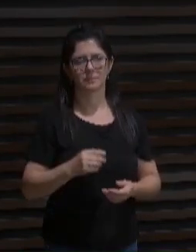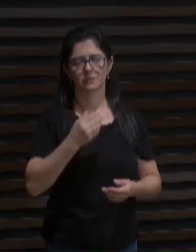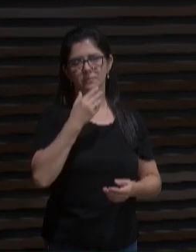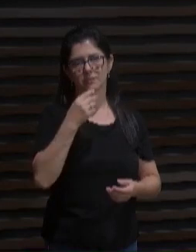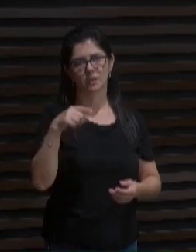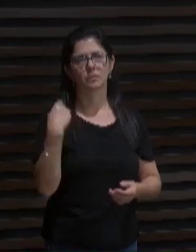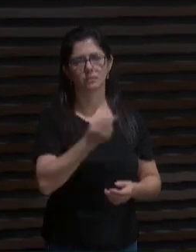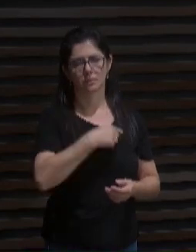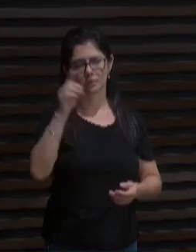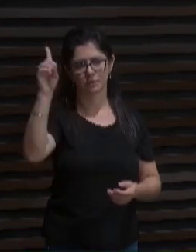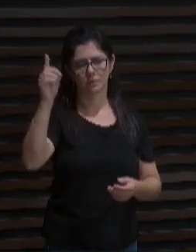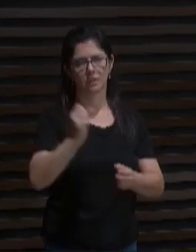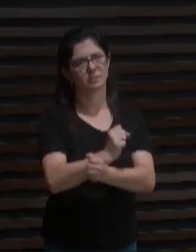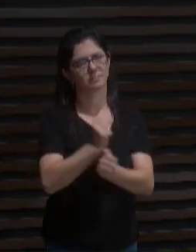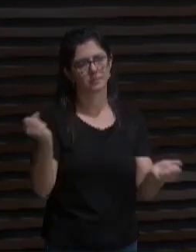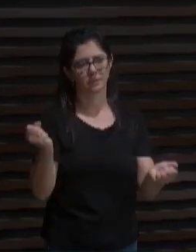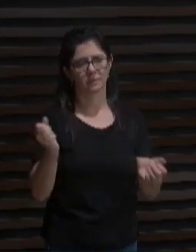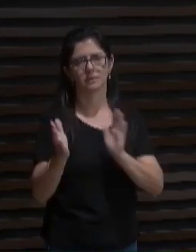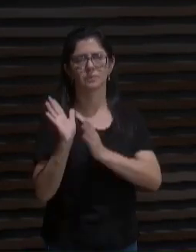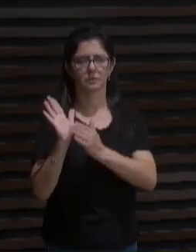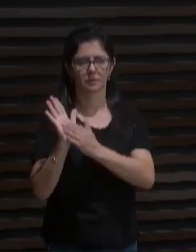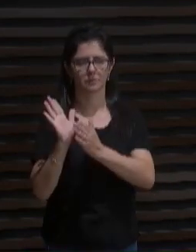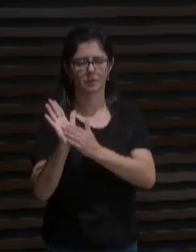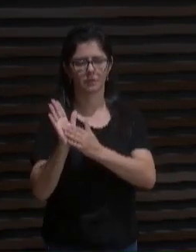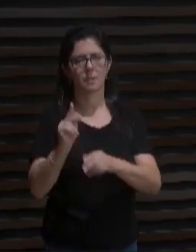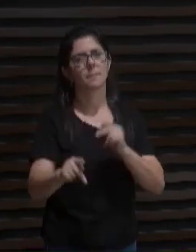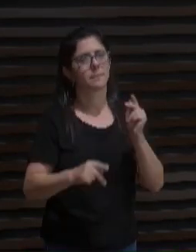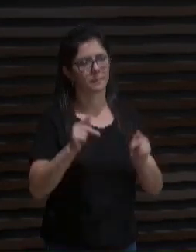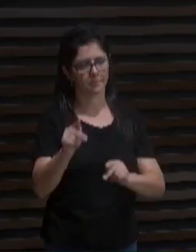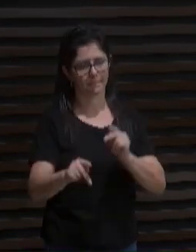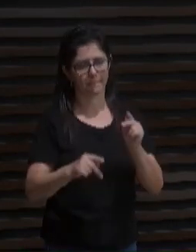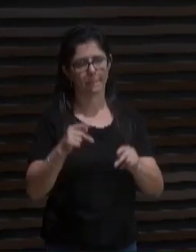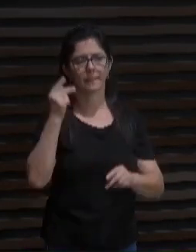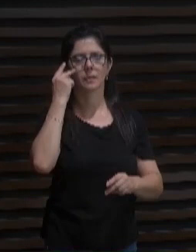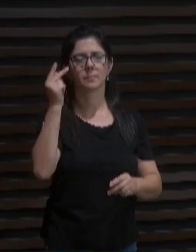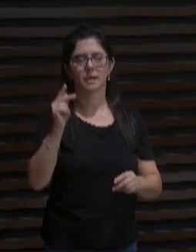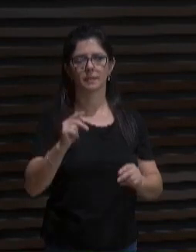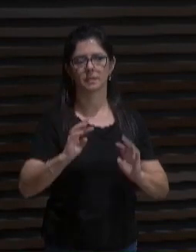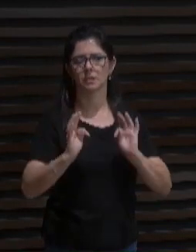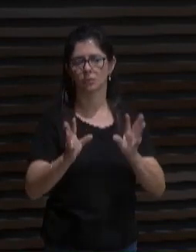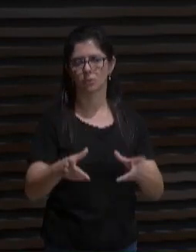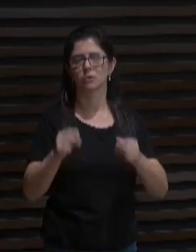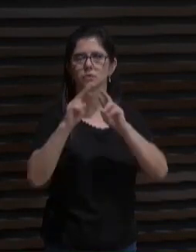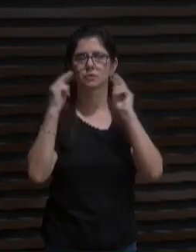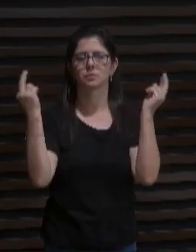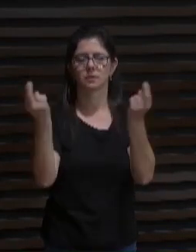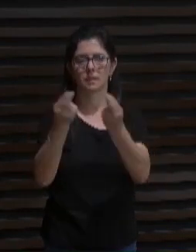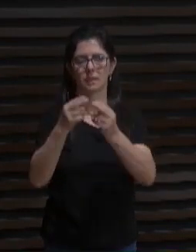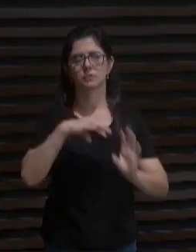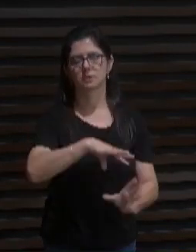Deus, livra-nos das suas mãos, para que todos os reinos da terra saibam que